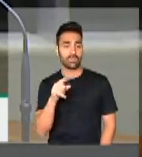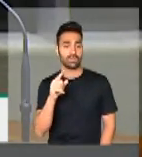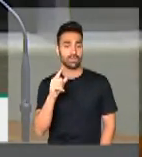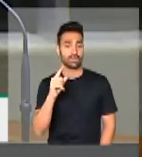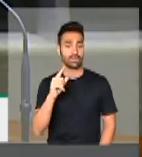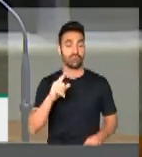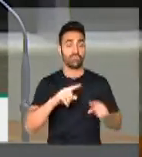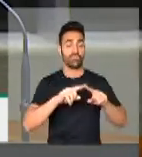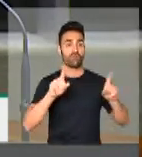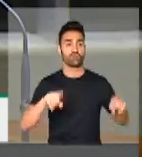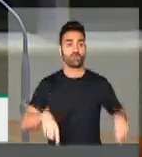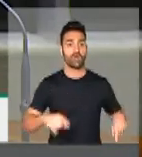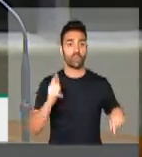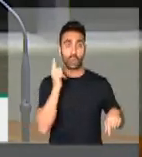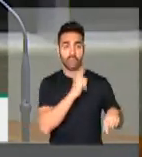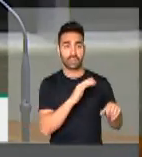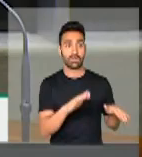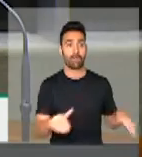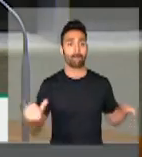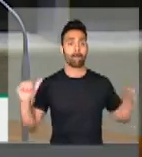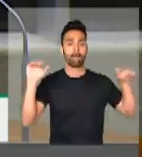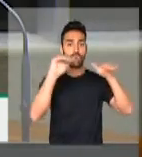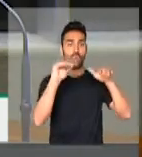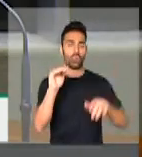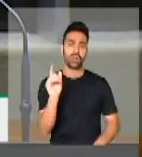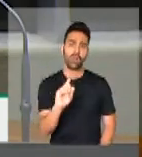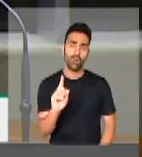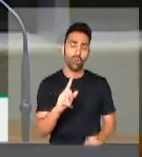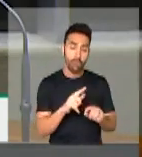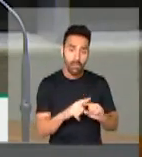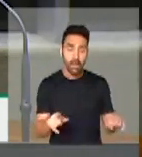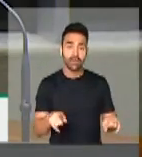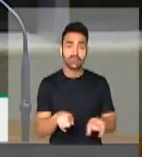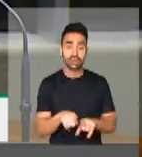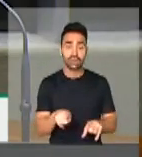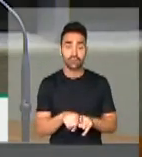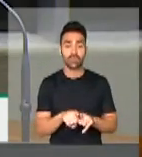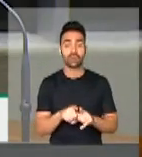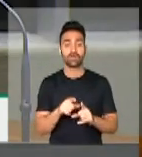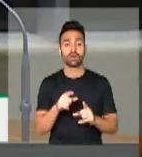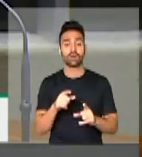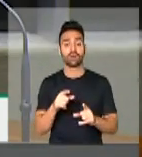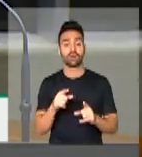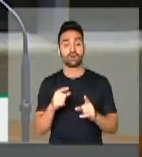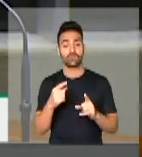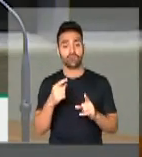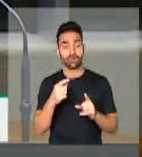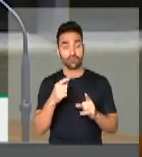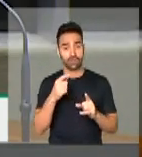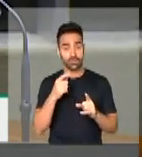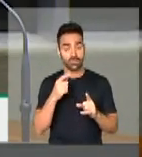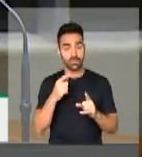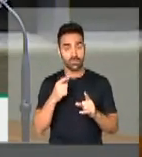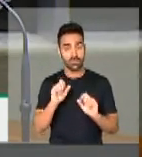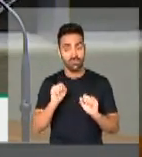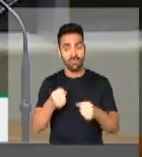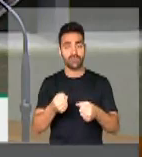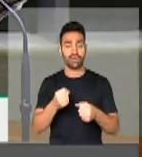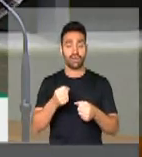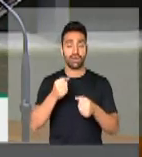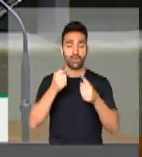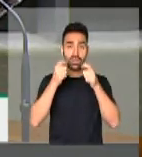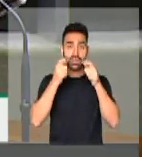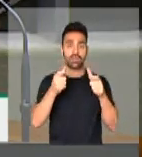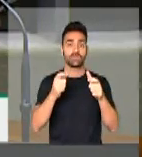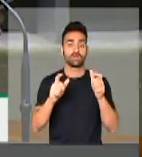aos servidores, mas para viabilizar o interesse do Estado na esfera municipal. Eu não